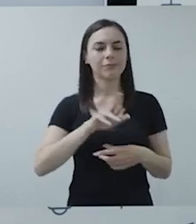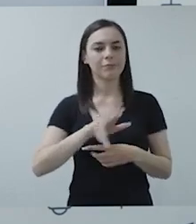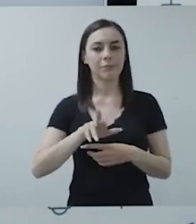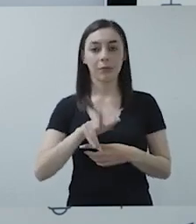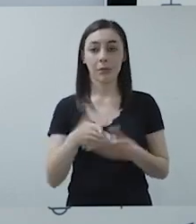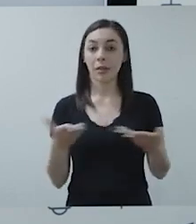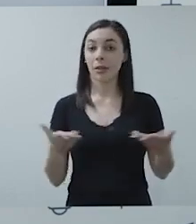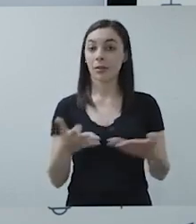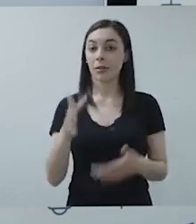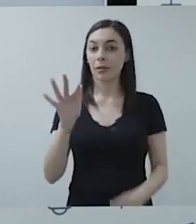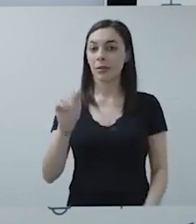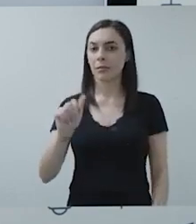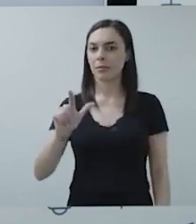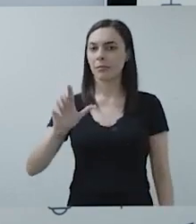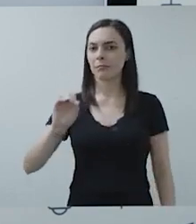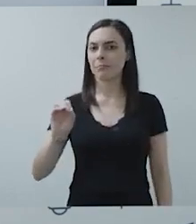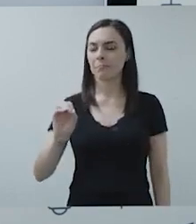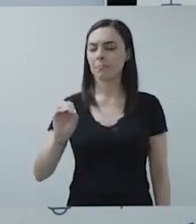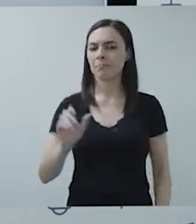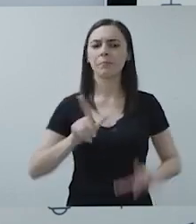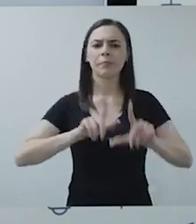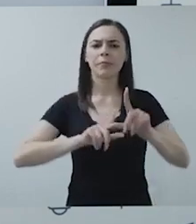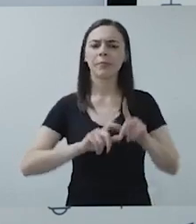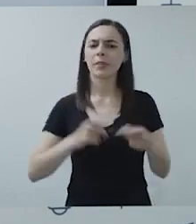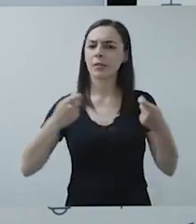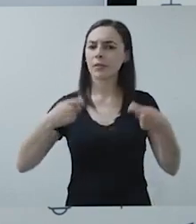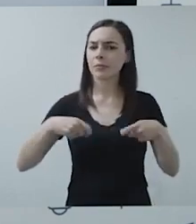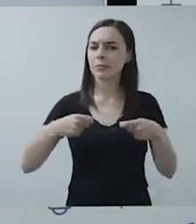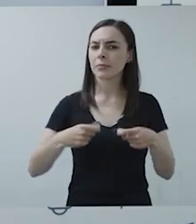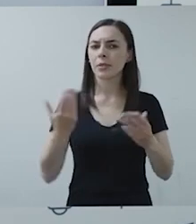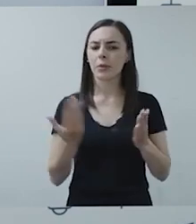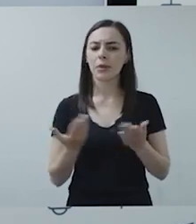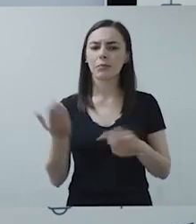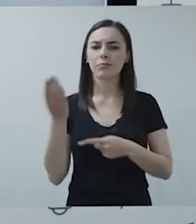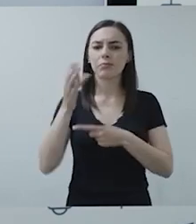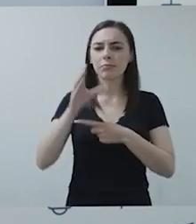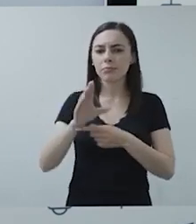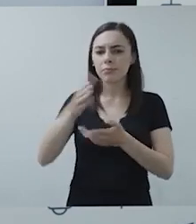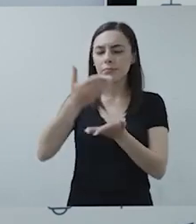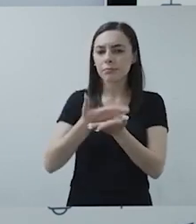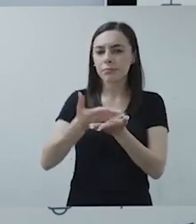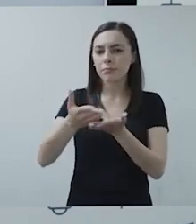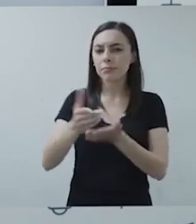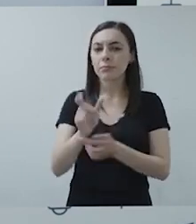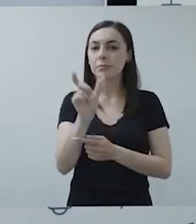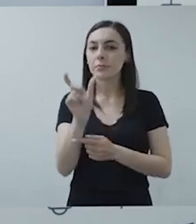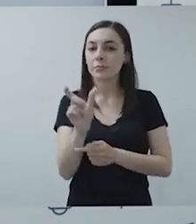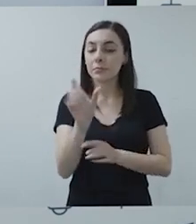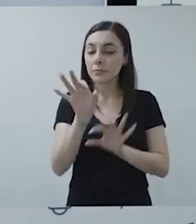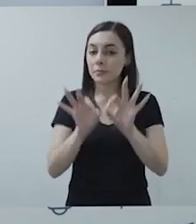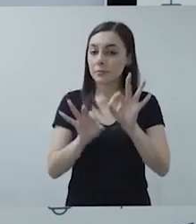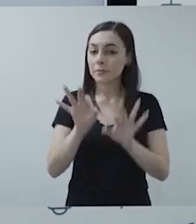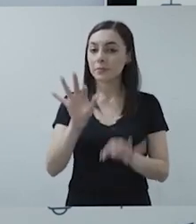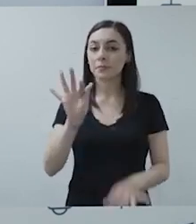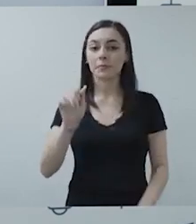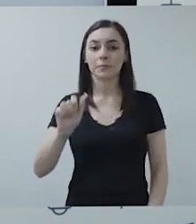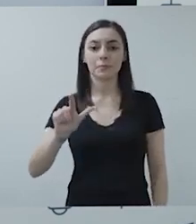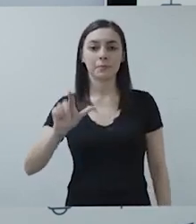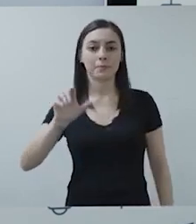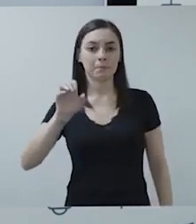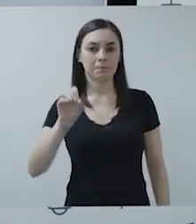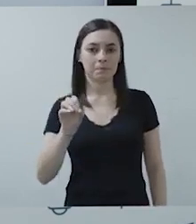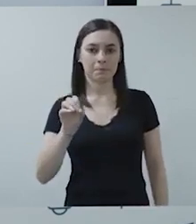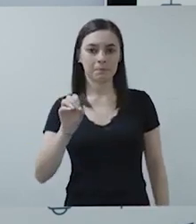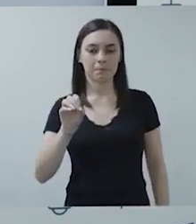falo. Que letra é essa que eu tenho que colocar aqui no início da palavra para formar a palavra